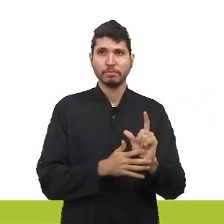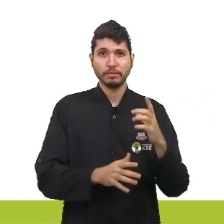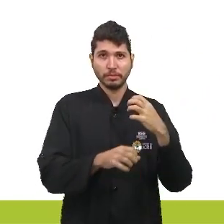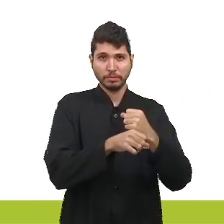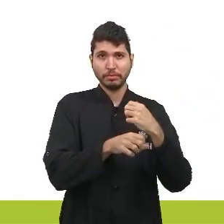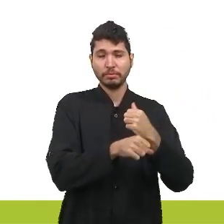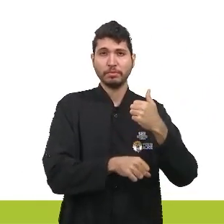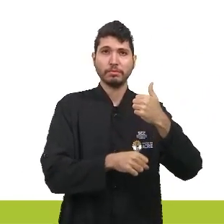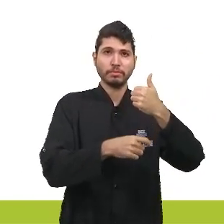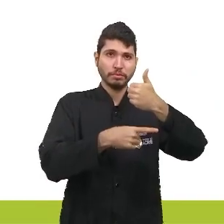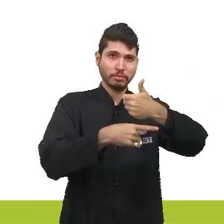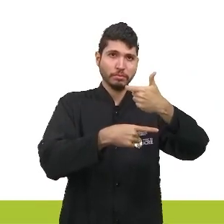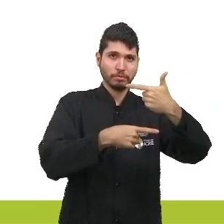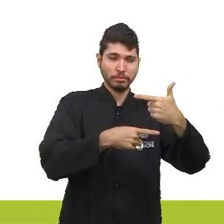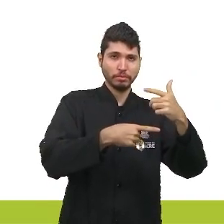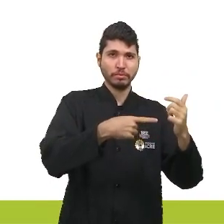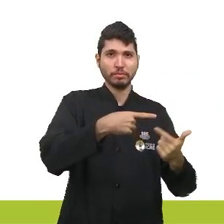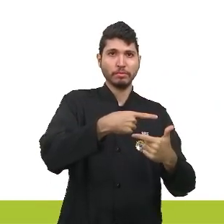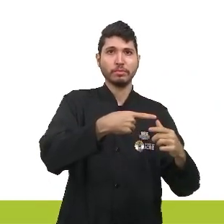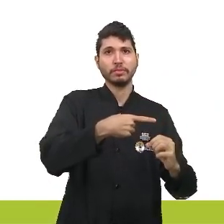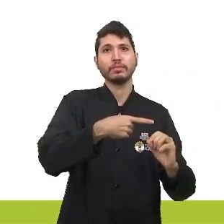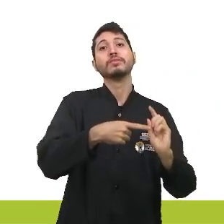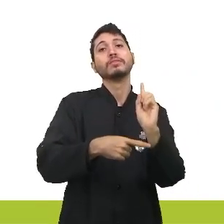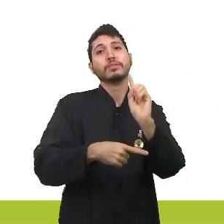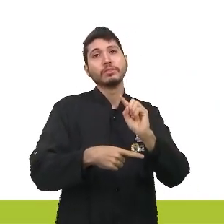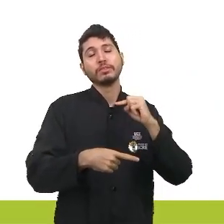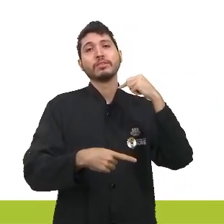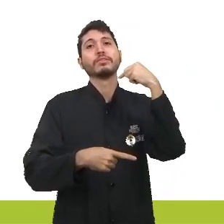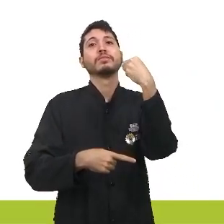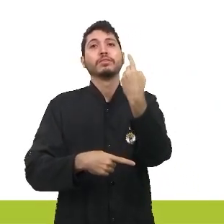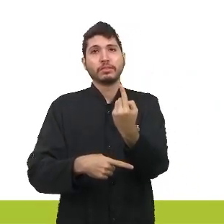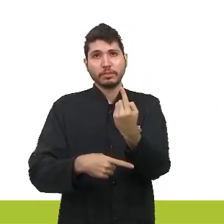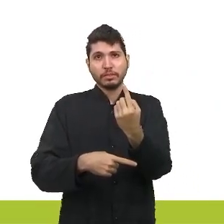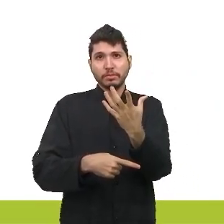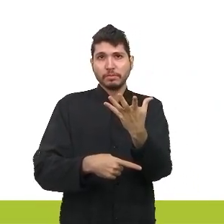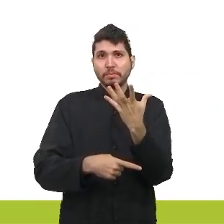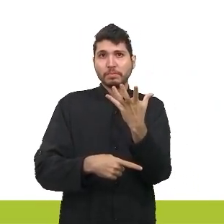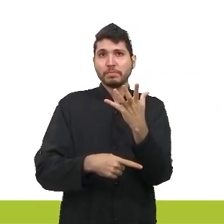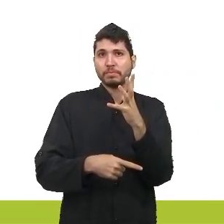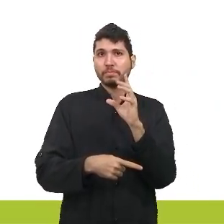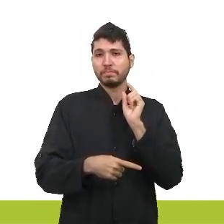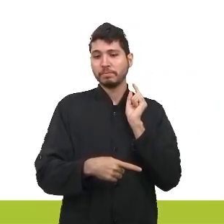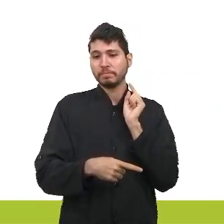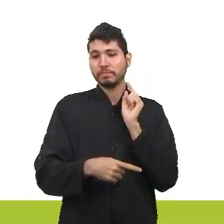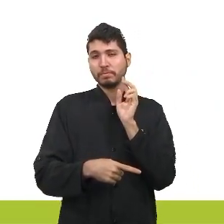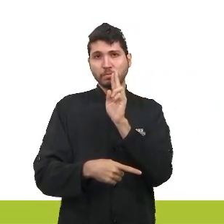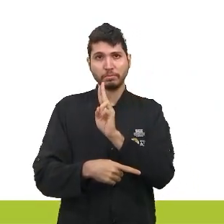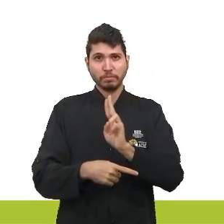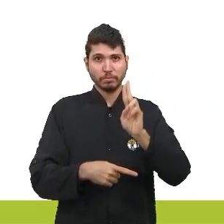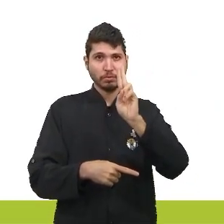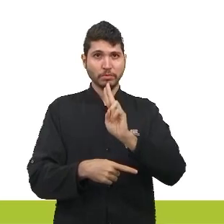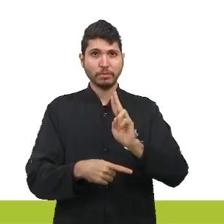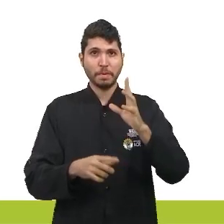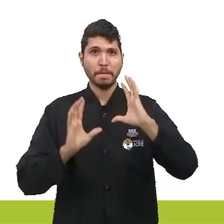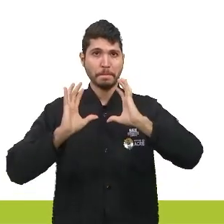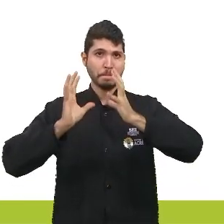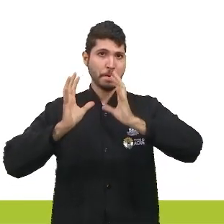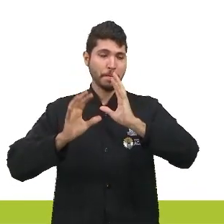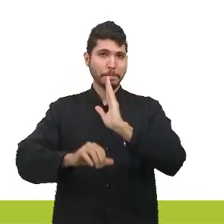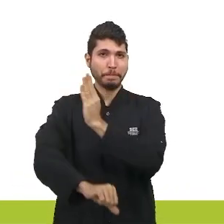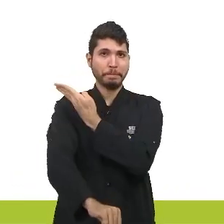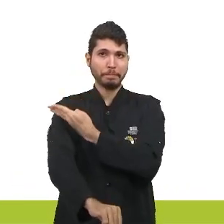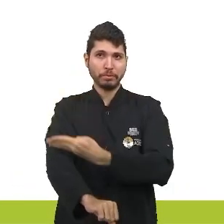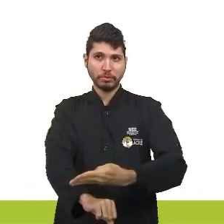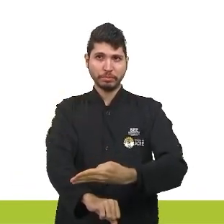sobre 20. Agora, eu quero retirar uma branca, 8